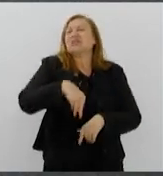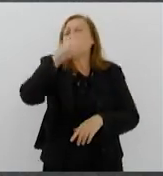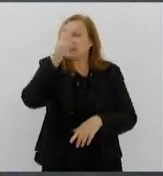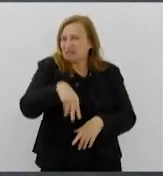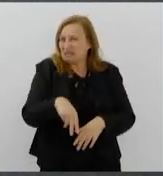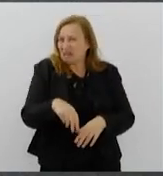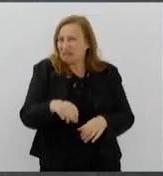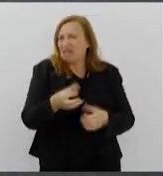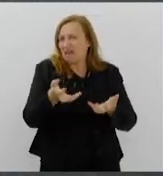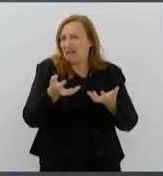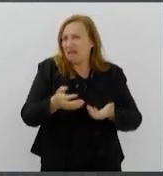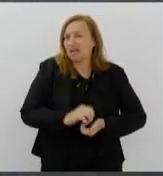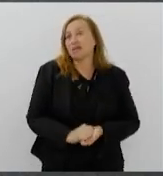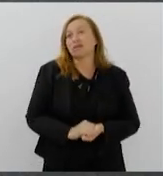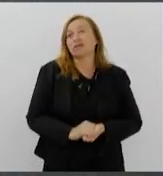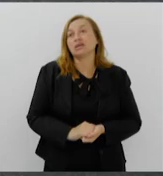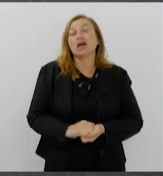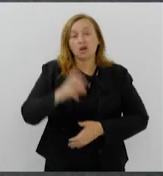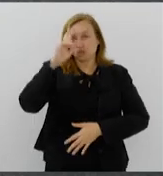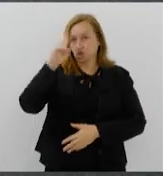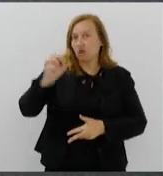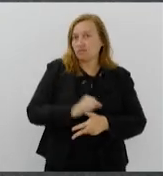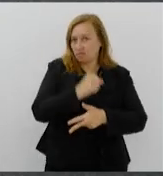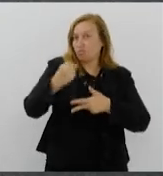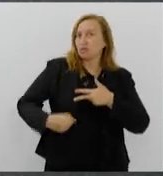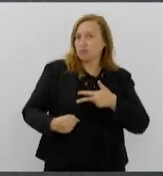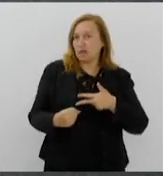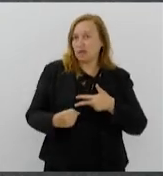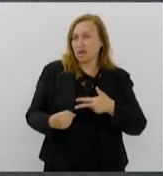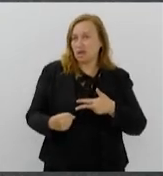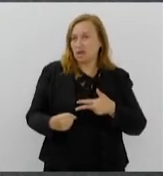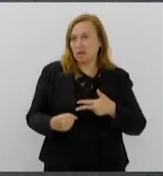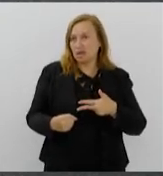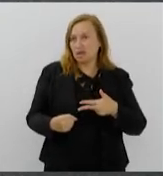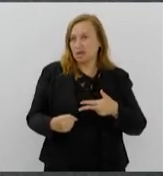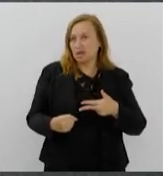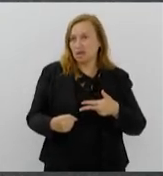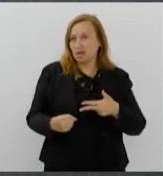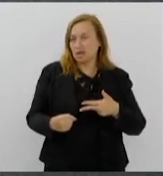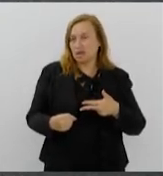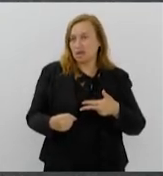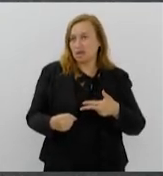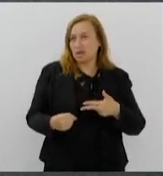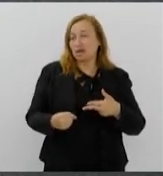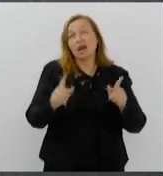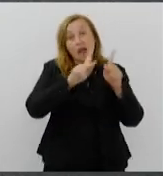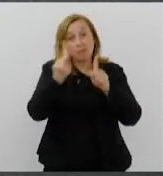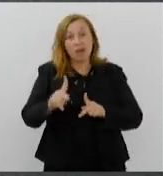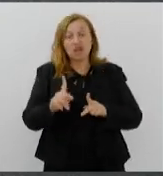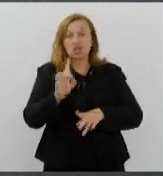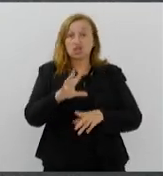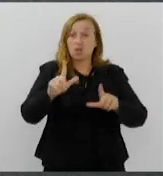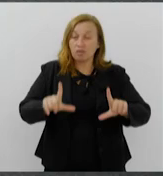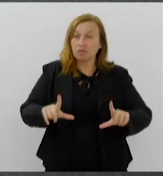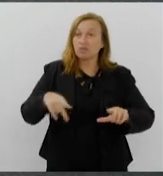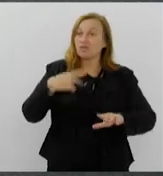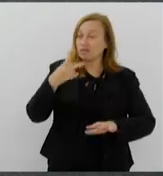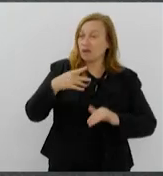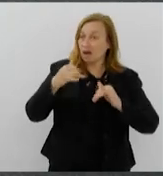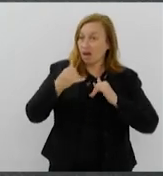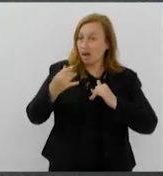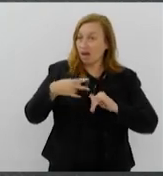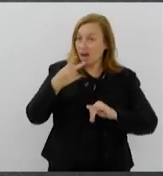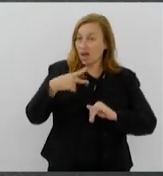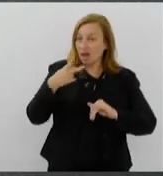E compete também os chefes de poderes desfazerem as intrigas. É só vir a público dizer assim, esta